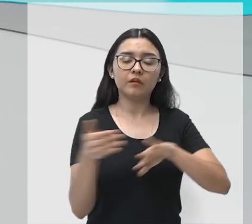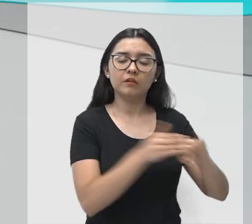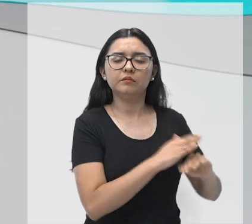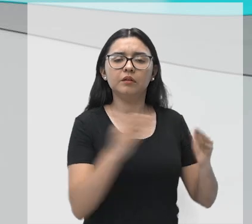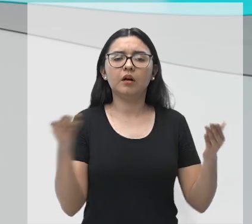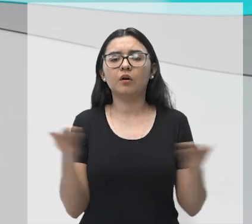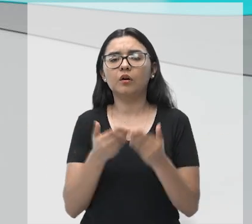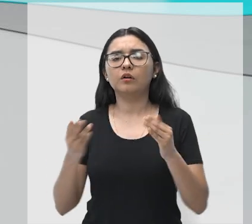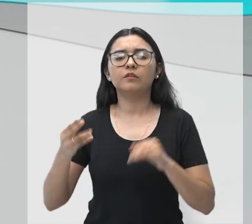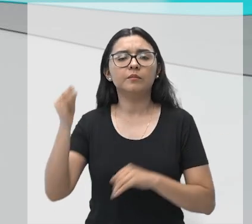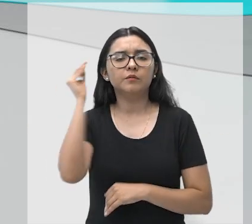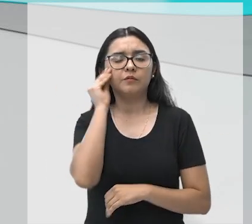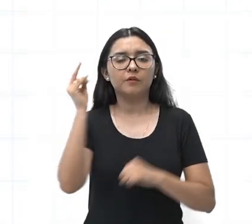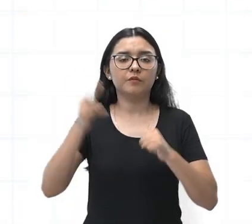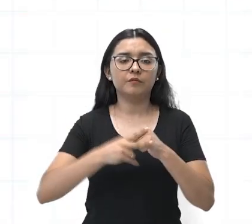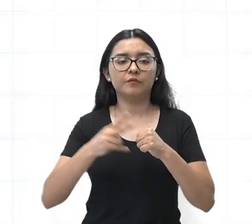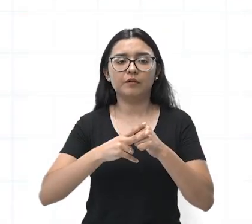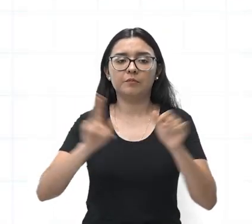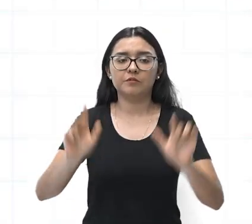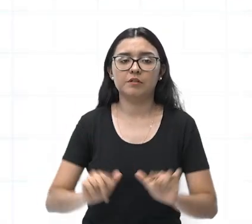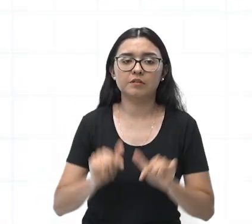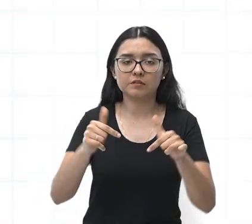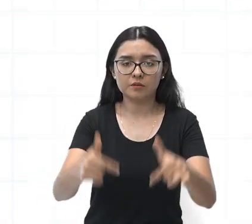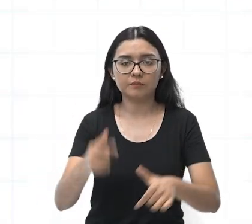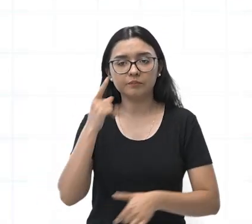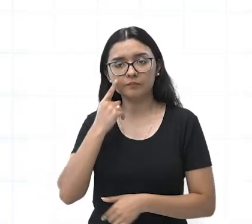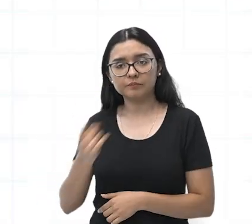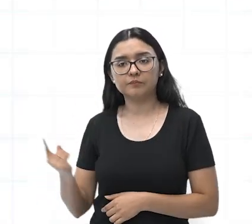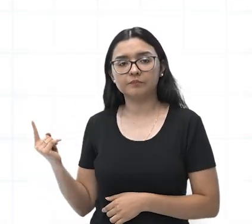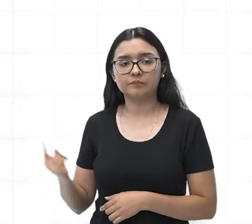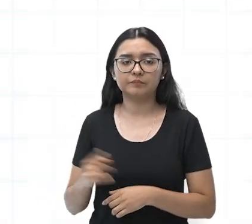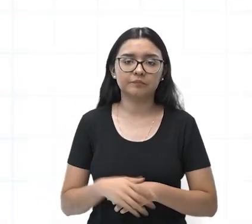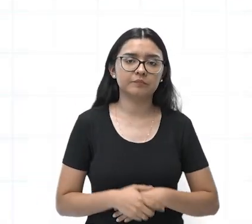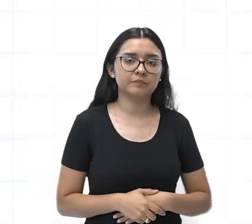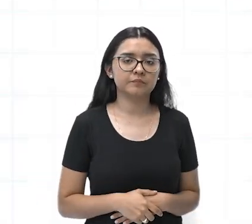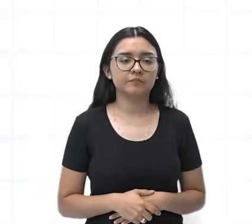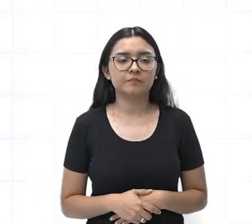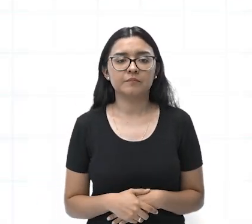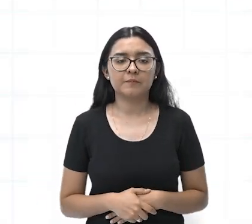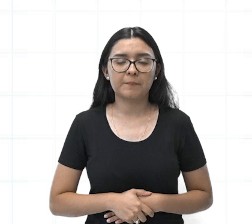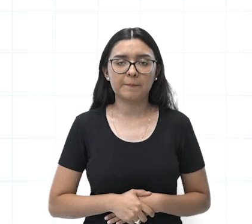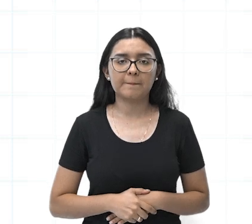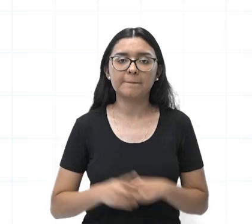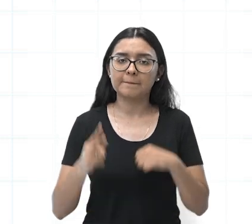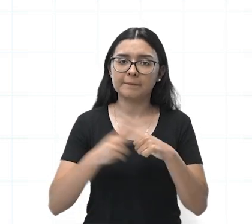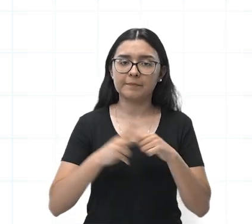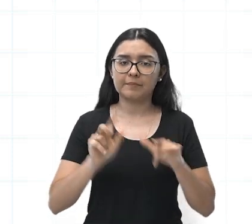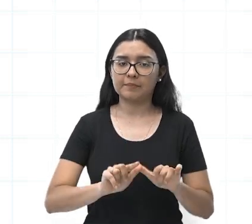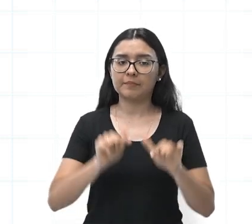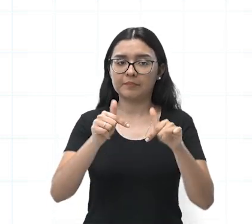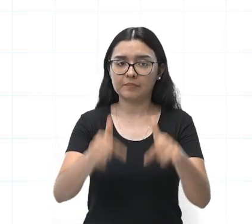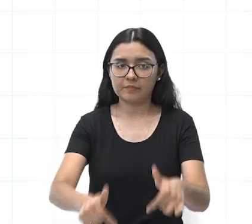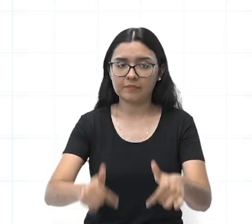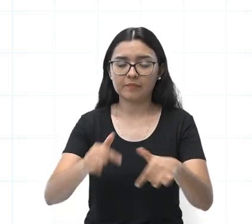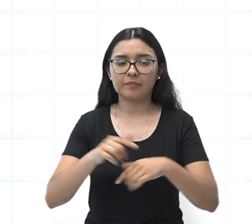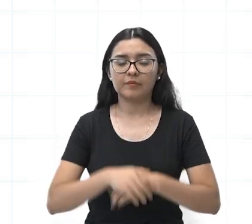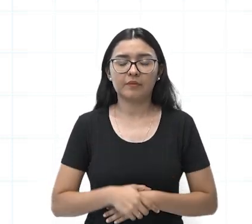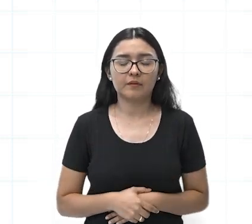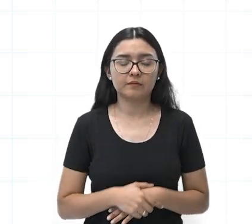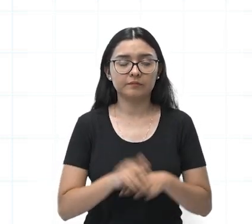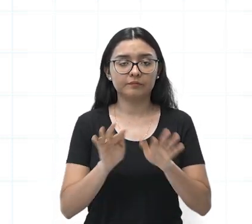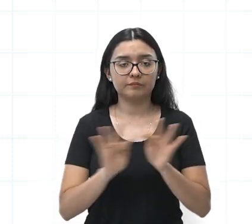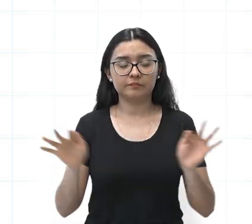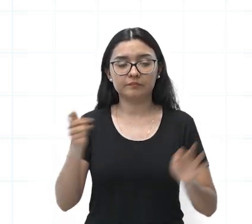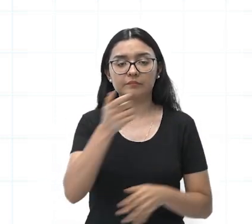nos verbos de ação. Olha a definição dos verbos de ação. Então, action verb, verbos de ação. Action verbs describe